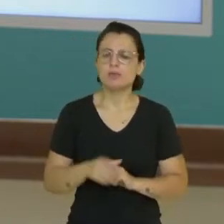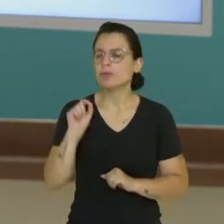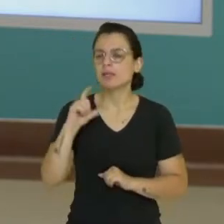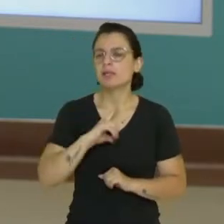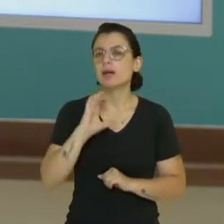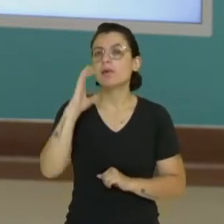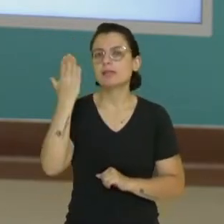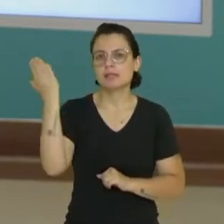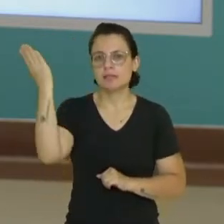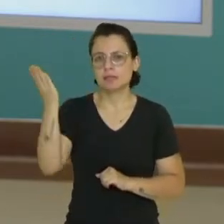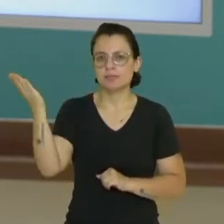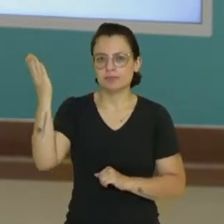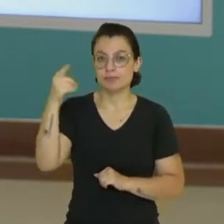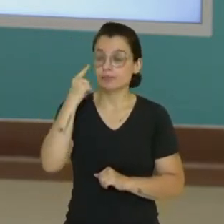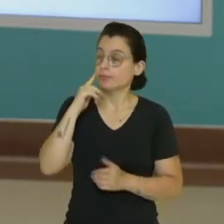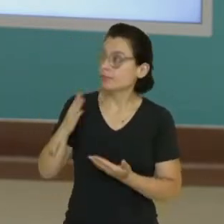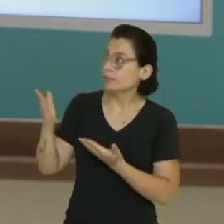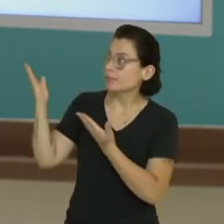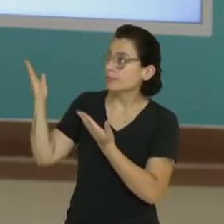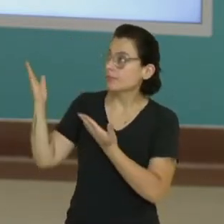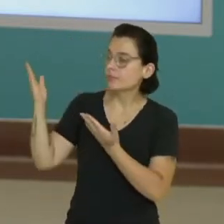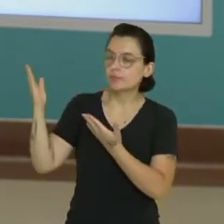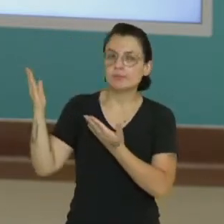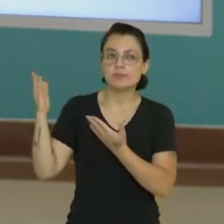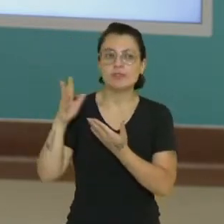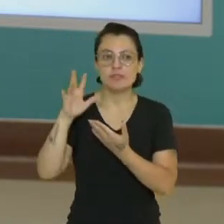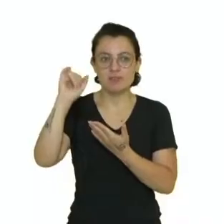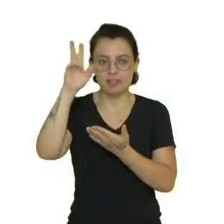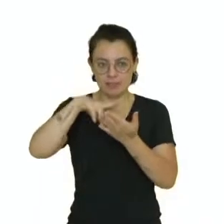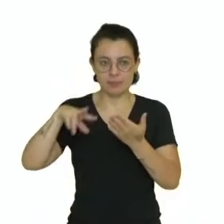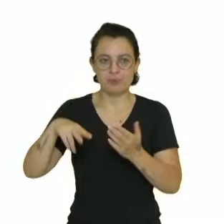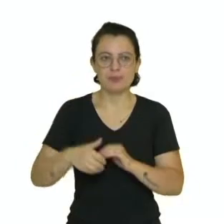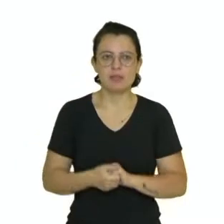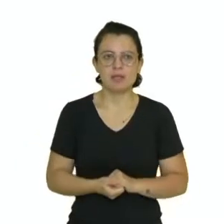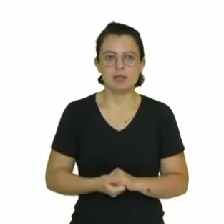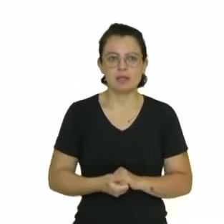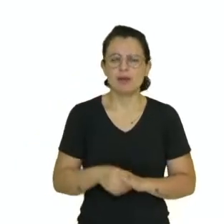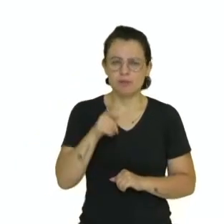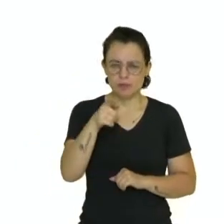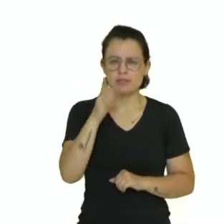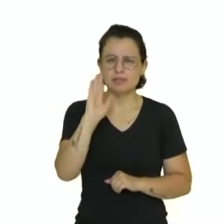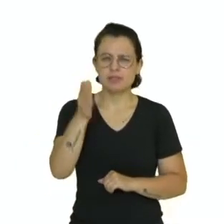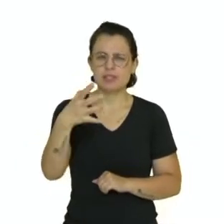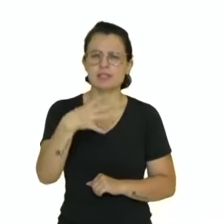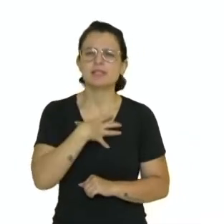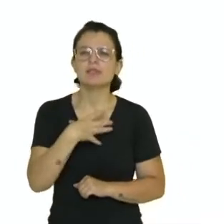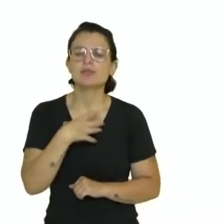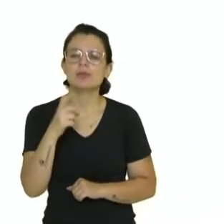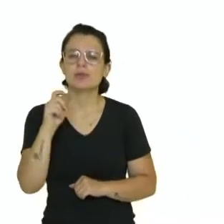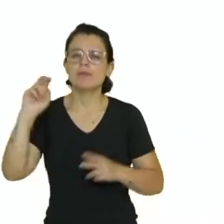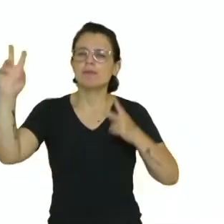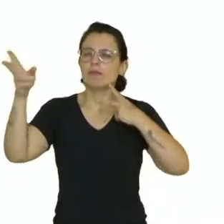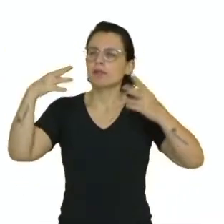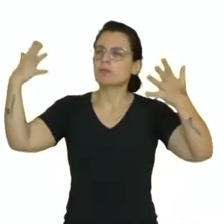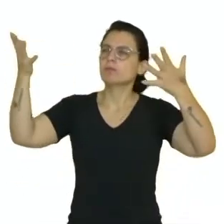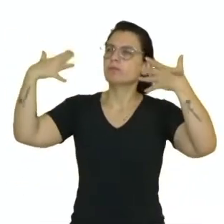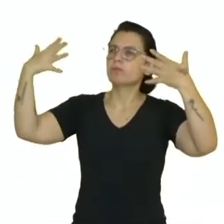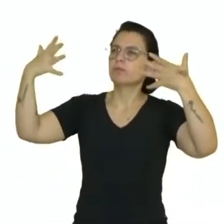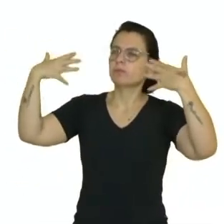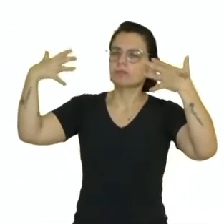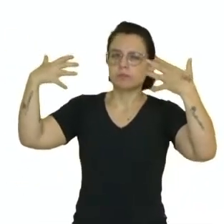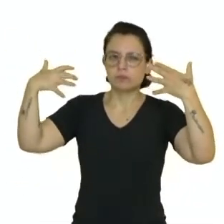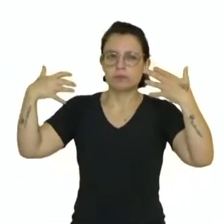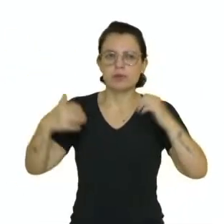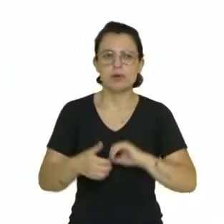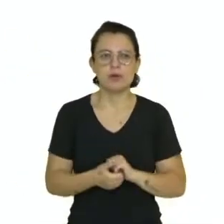ali? Enquanto você olha a imagem, eu vou fazer a leitura da pergunta para você. Você já sentiu o vento batendo em seu rosto, ou